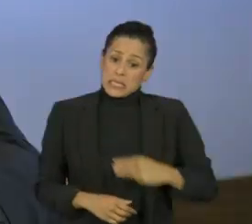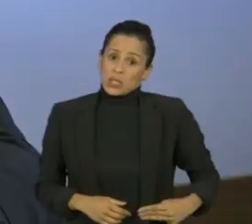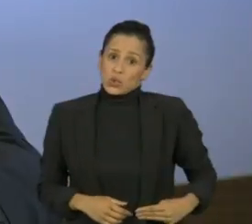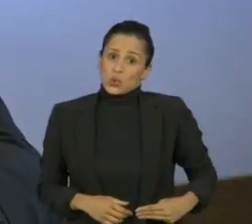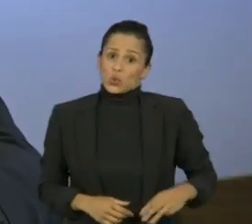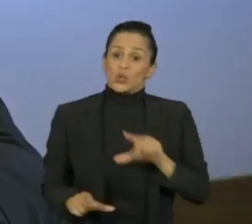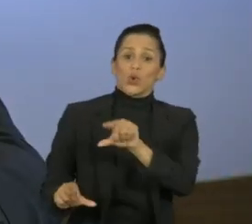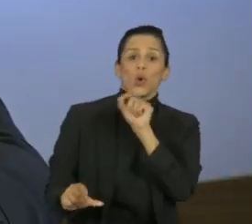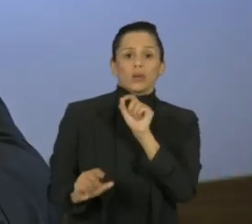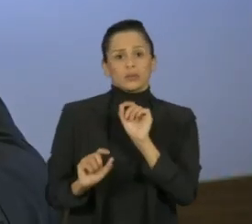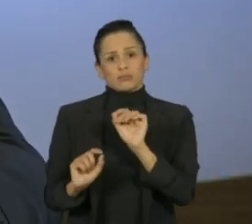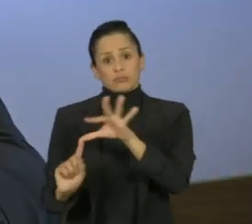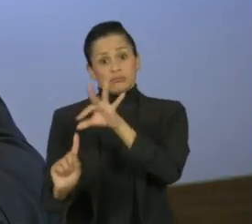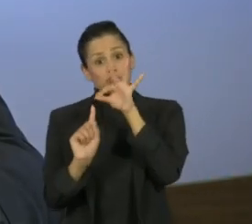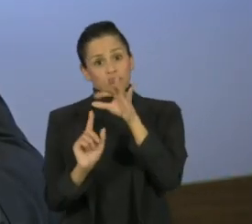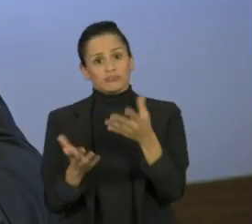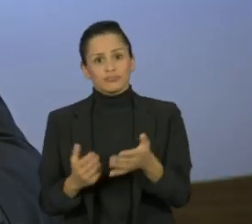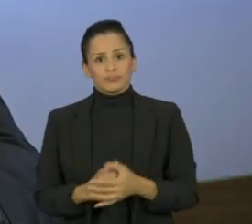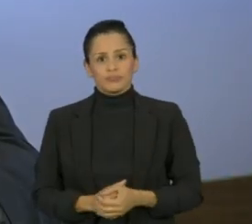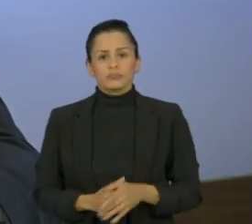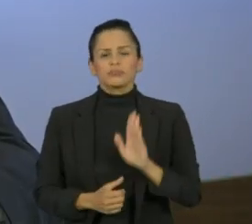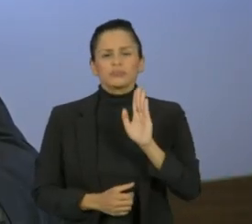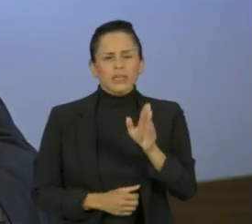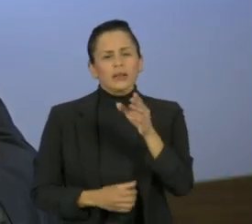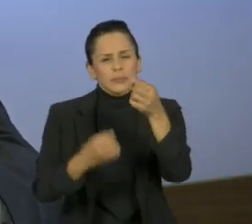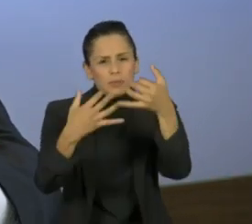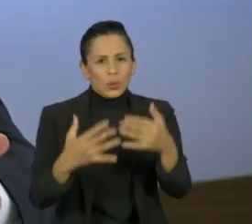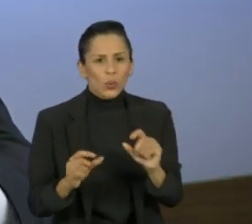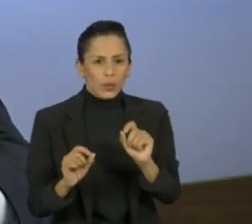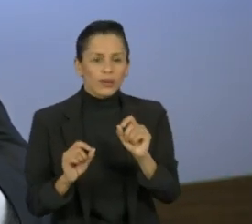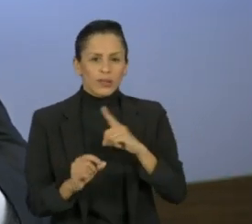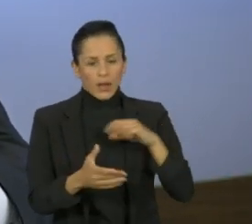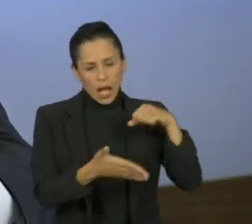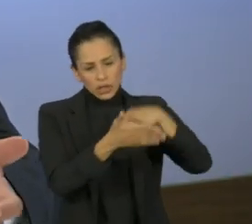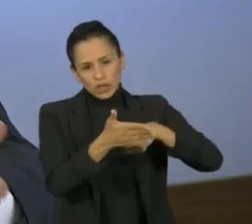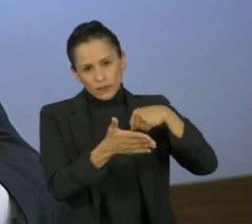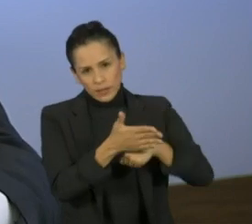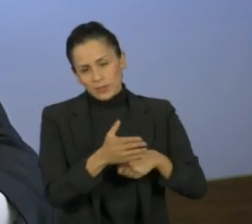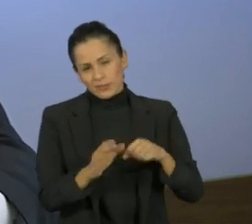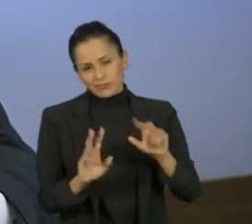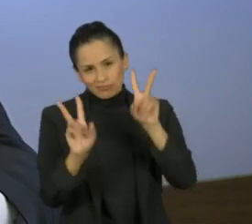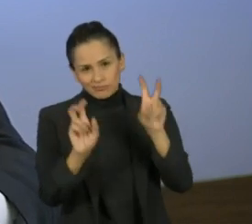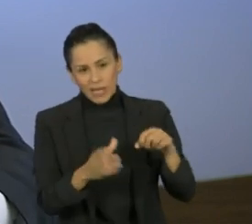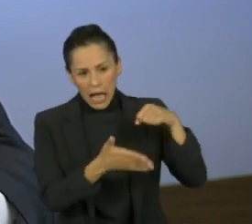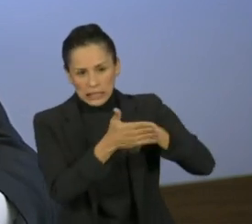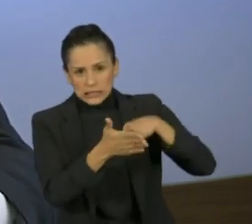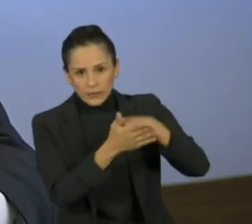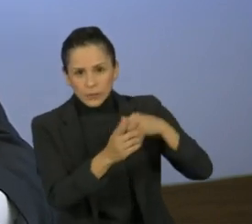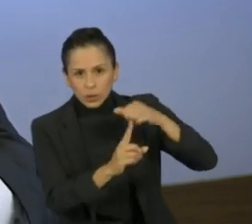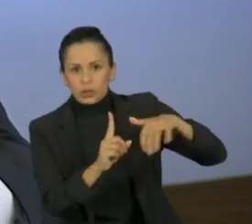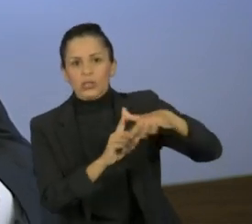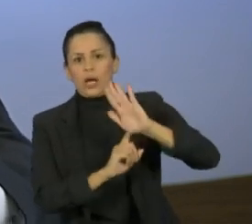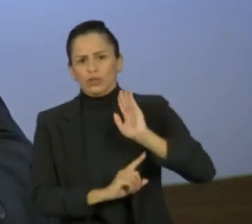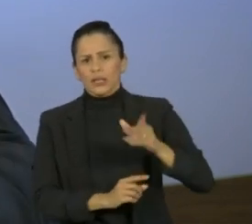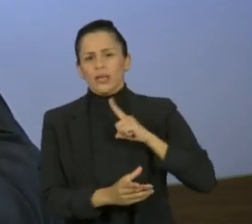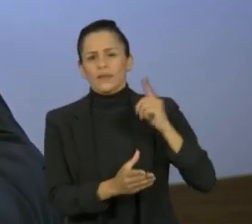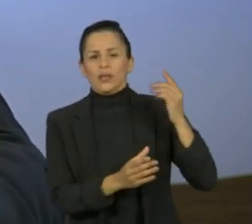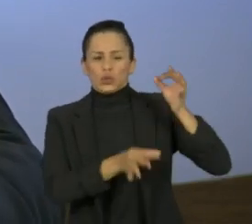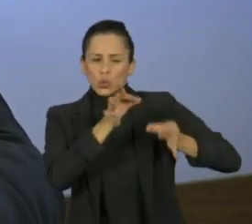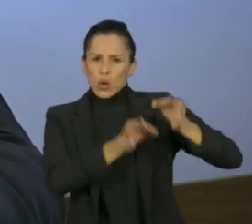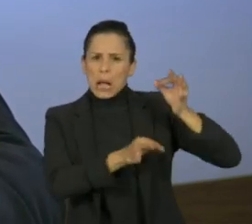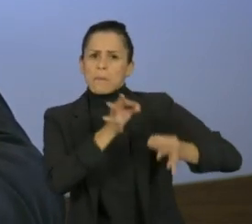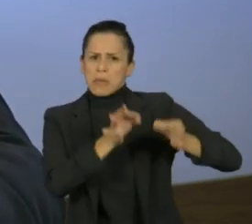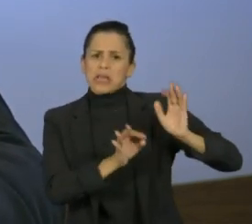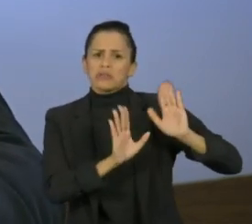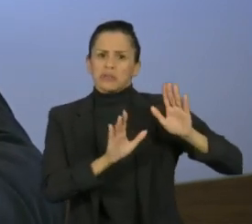um mês hollow nessa discussão sobre o ativismo judicial julgamentos emblemáticos que foram é a plenário e uma decisão